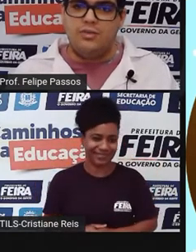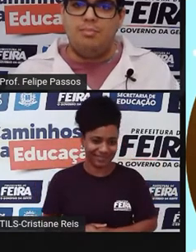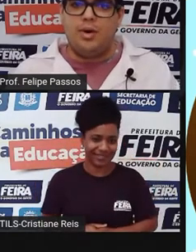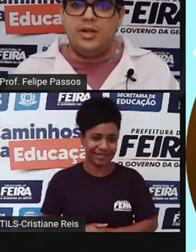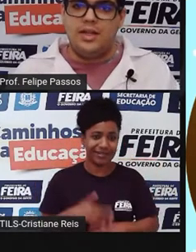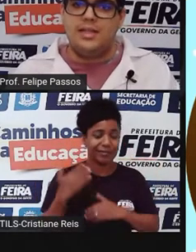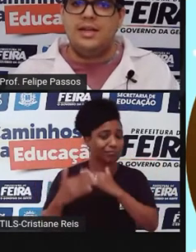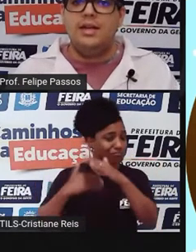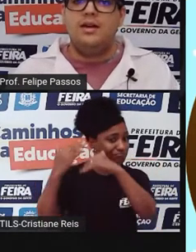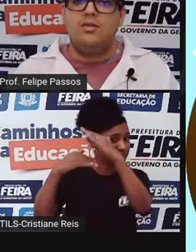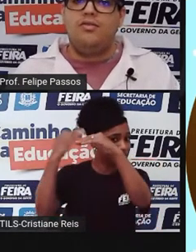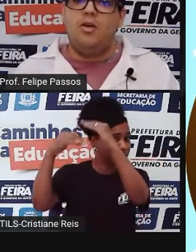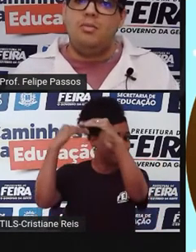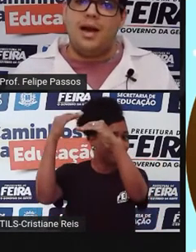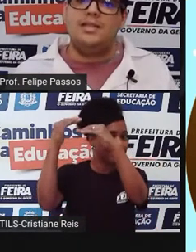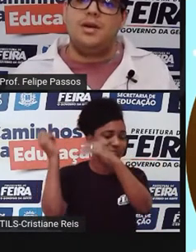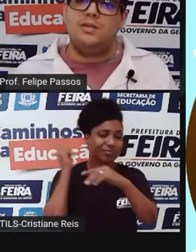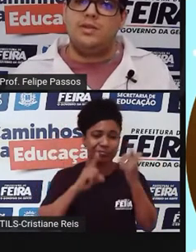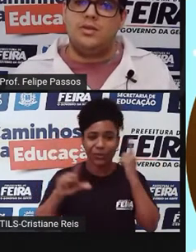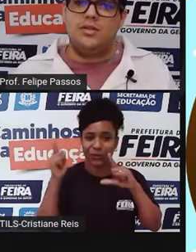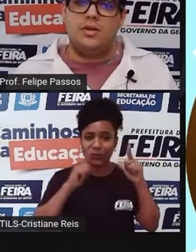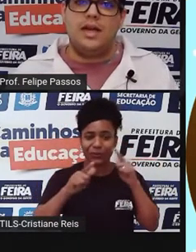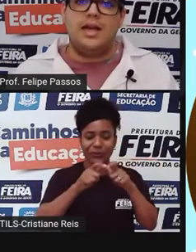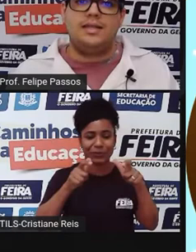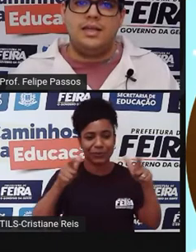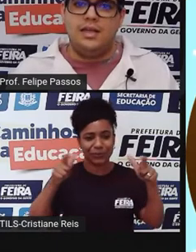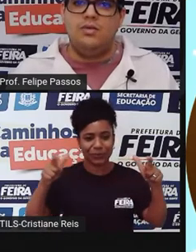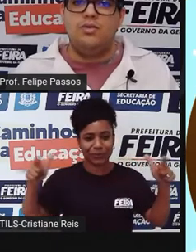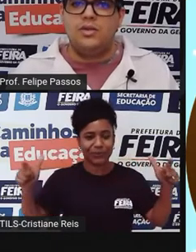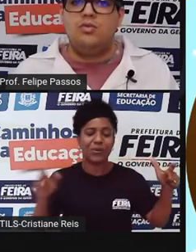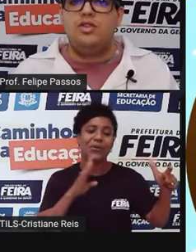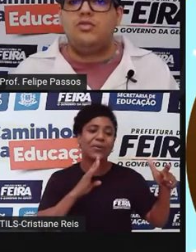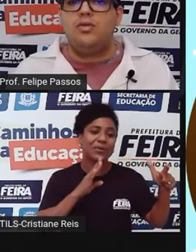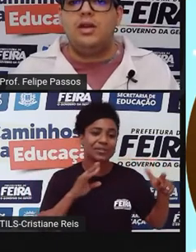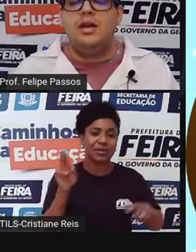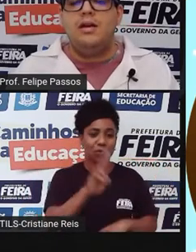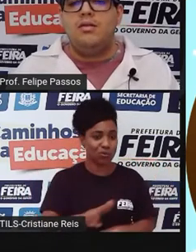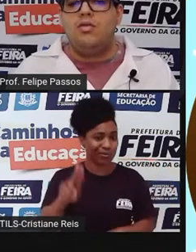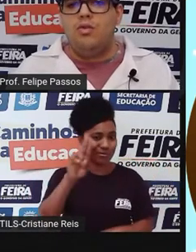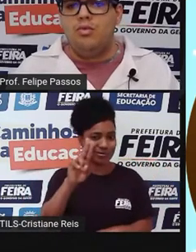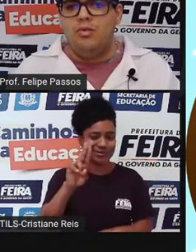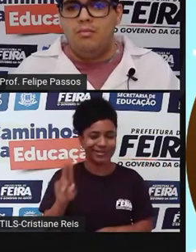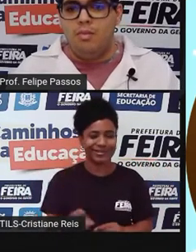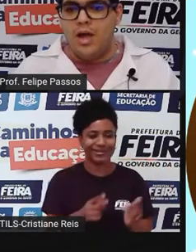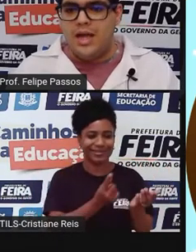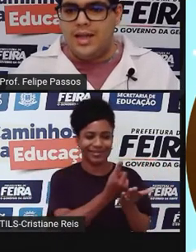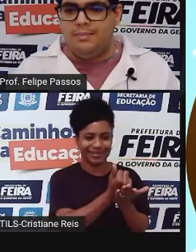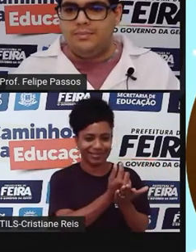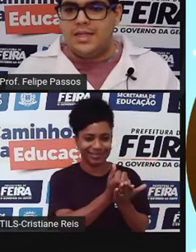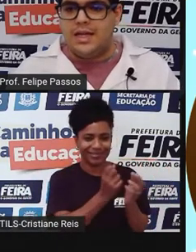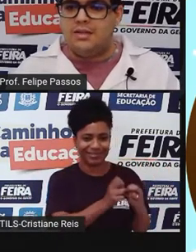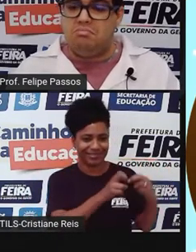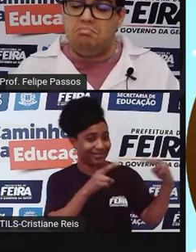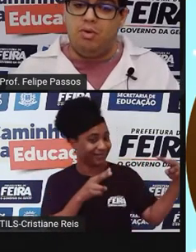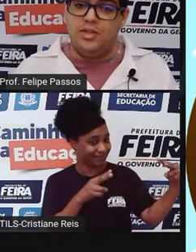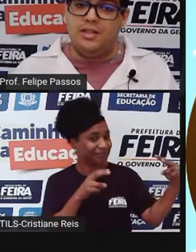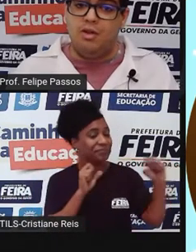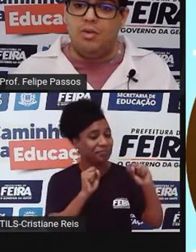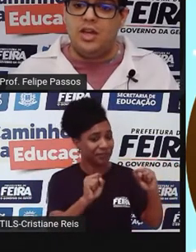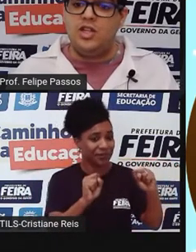vai ganhando uma importância conforme mais e mais pessoas conhecem e usam o Bitcoin como moeda,